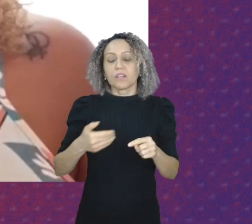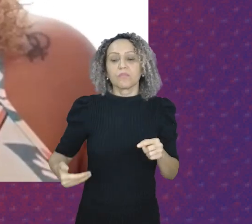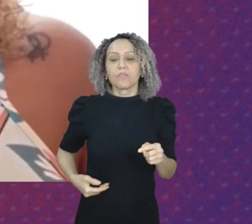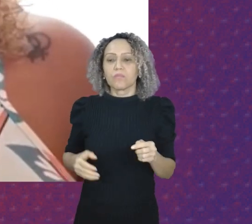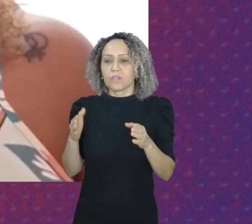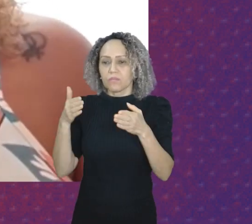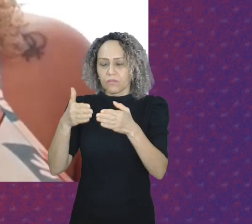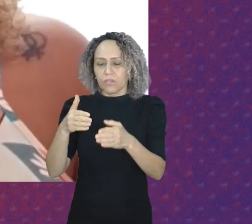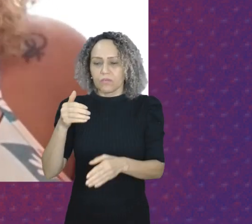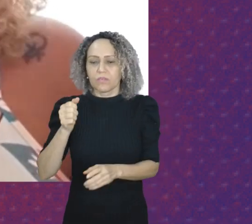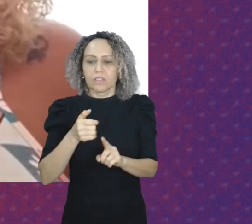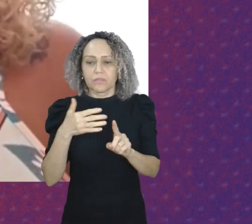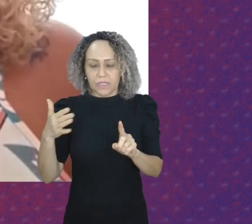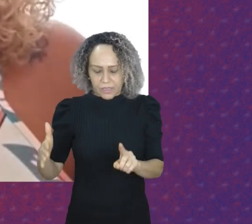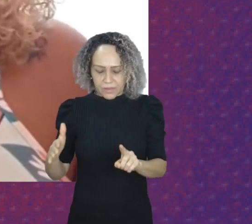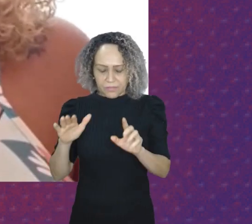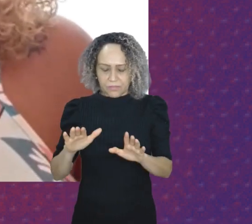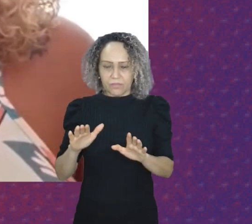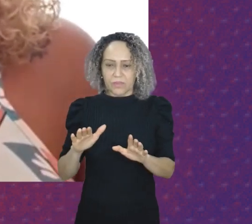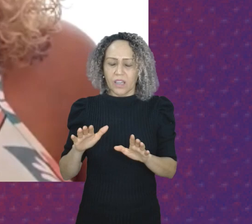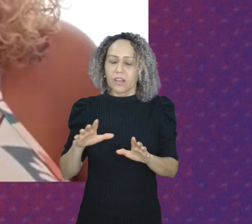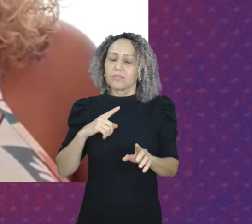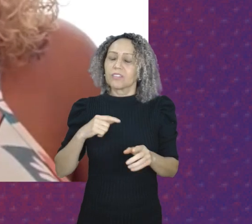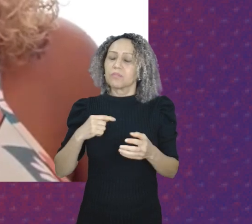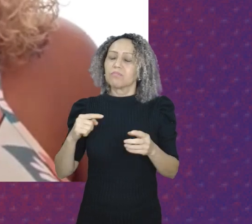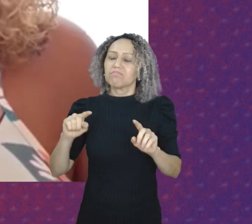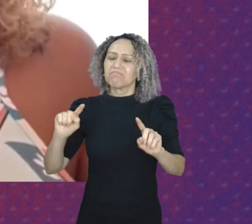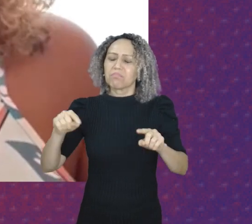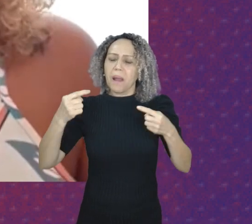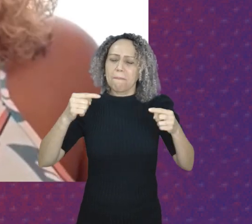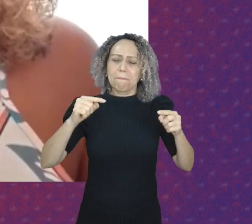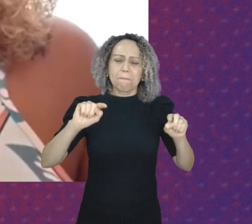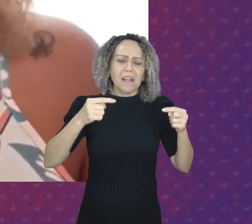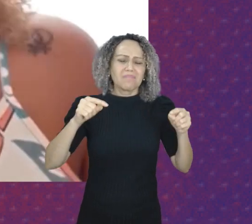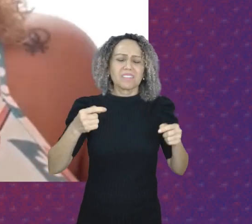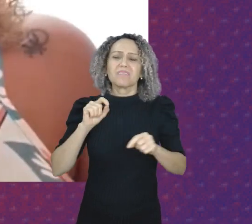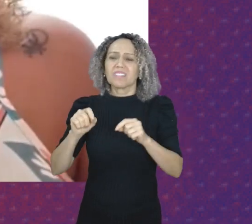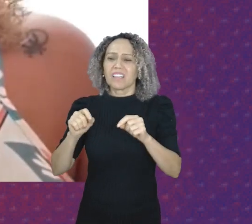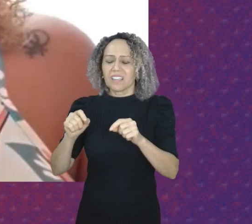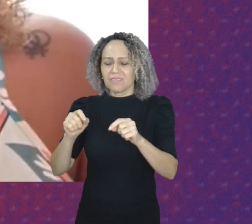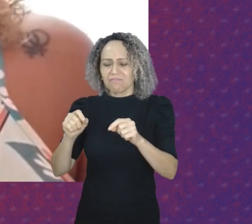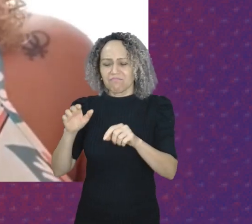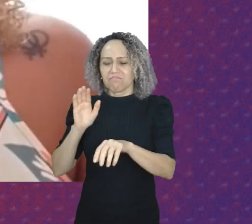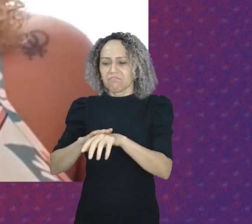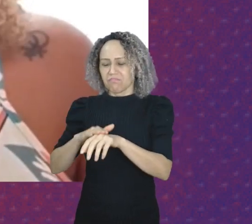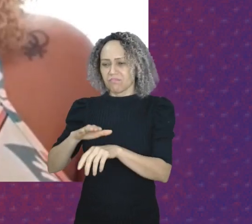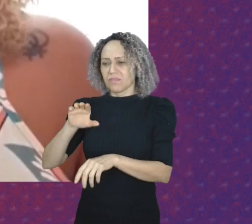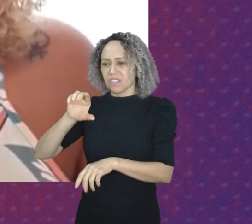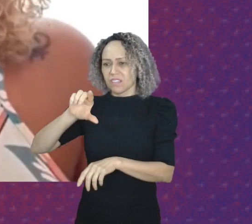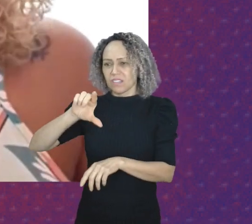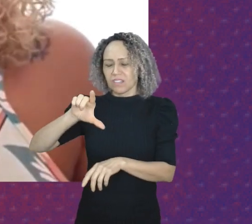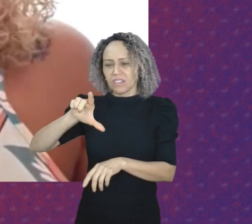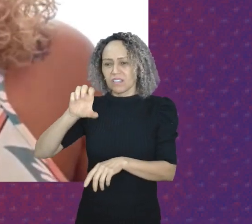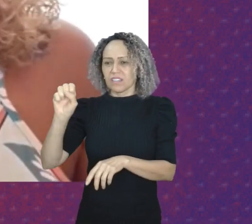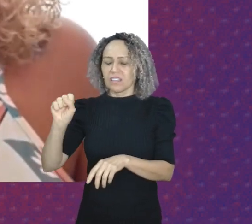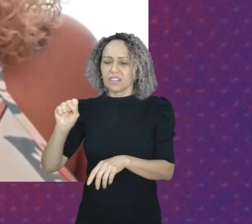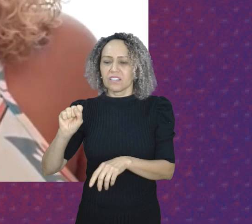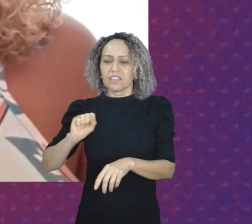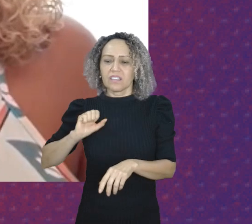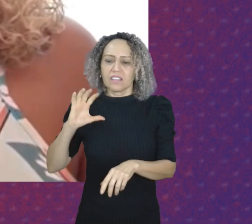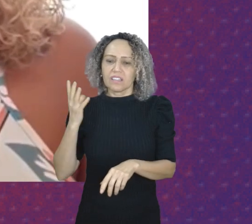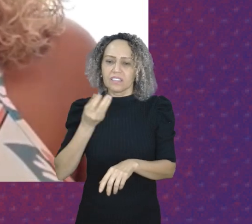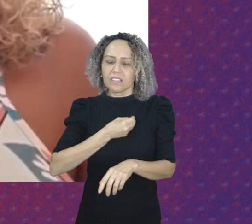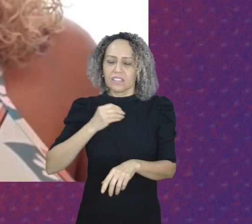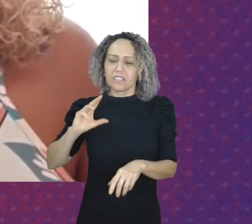e desafios que aí temos para as lésbicas, bis e translésbicas e transbis.